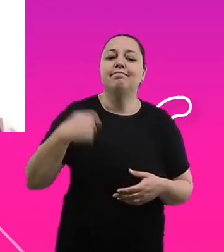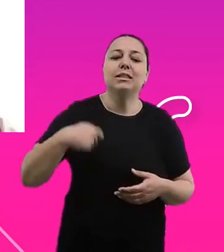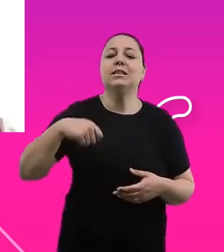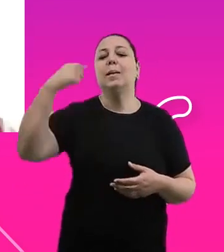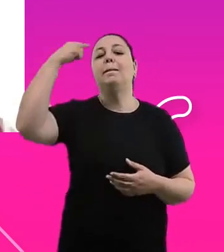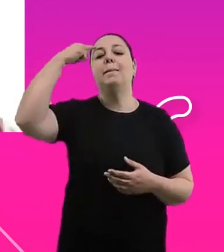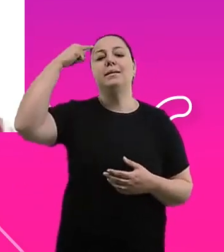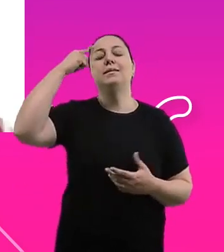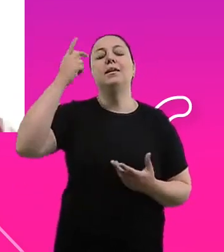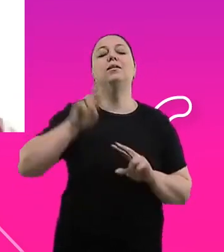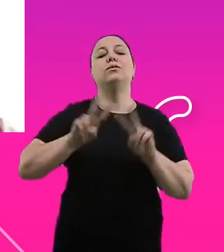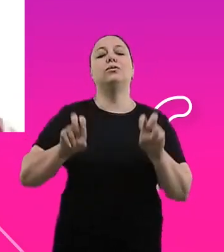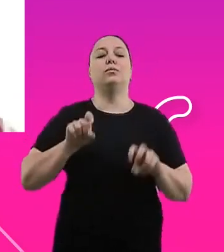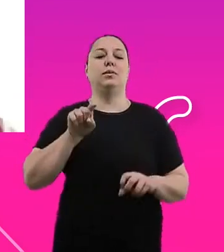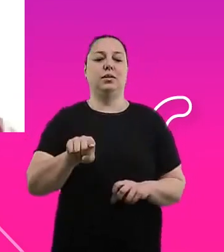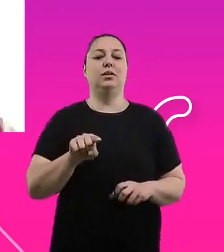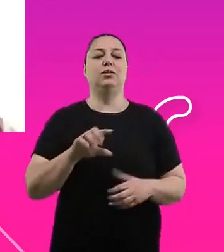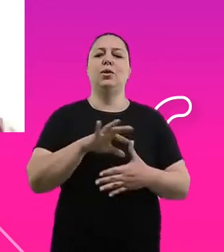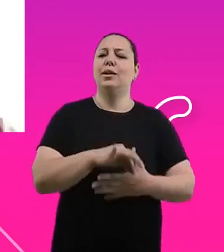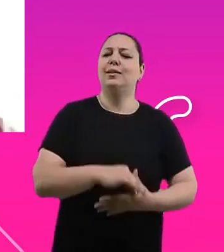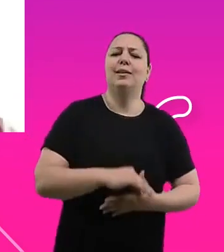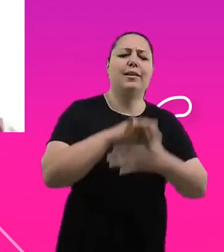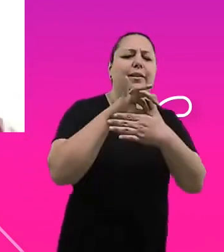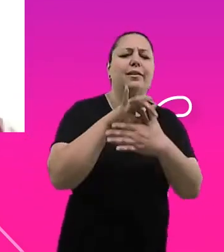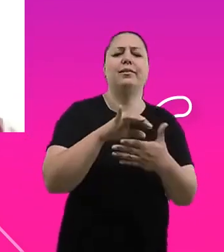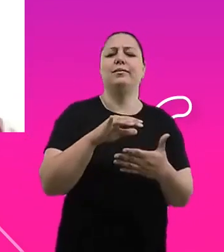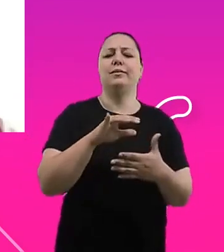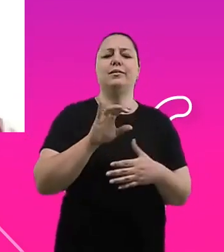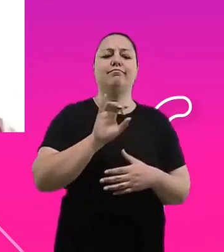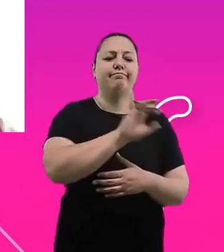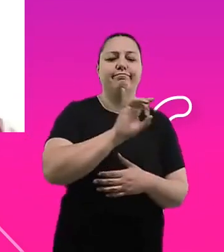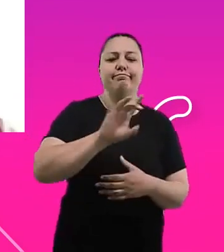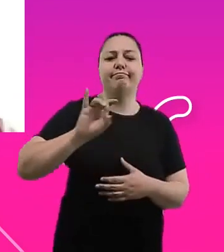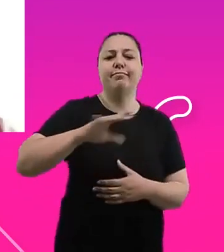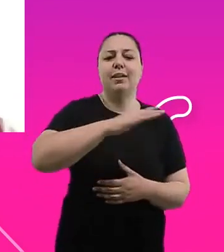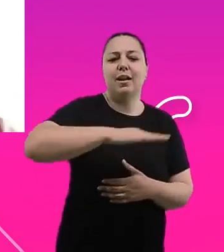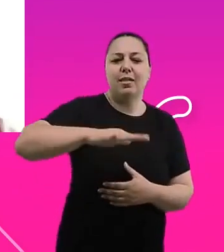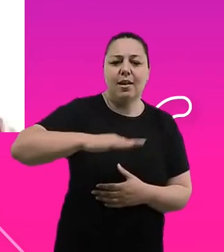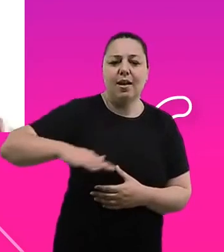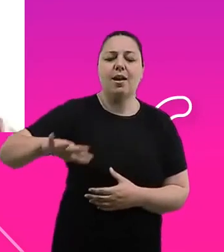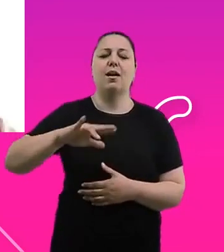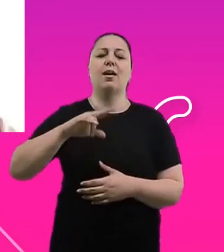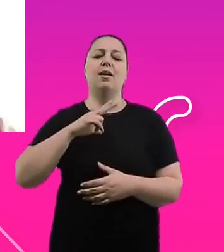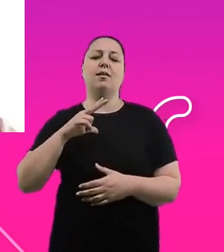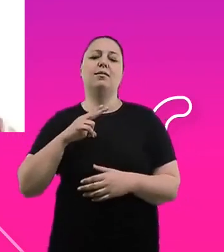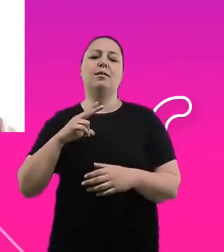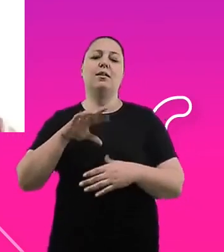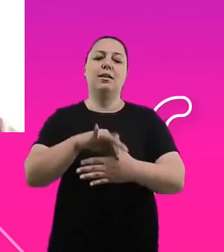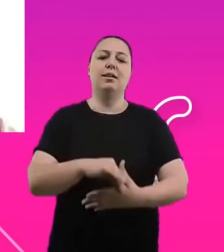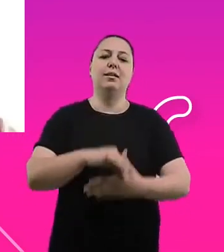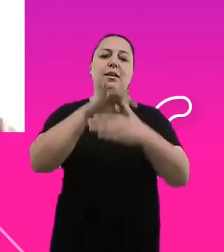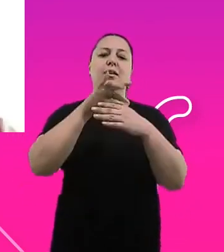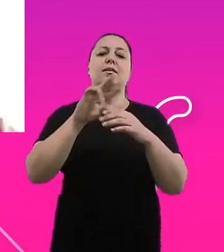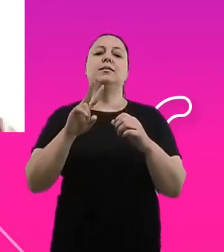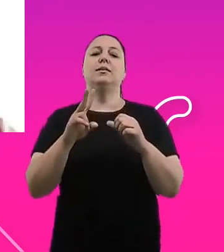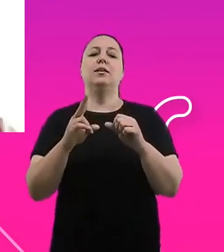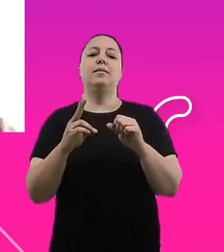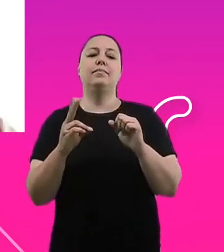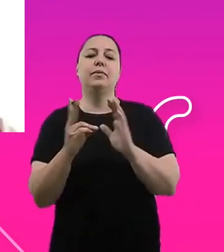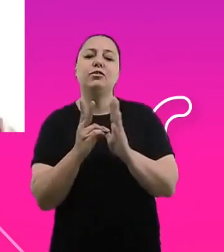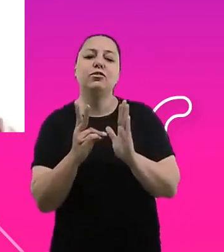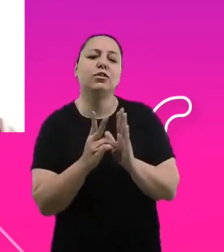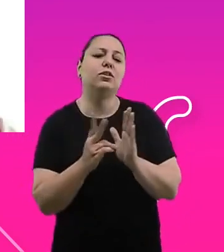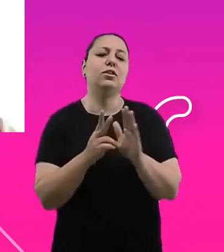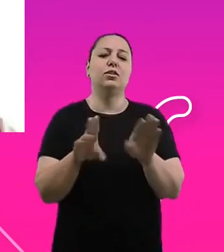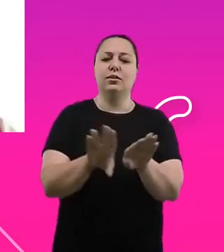de liderança do MST, a gente, sabe, lideranças indígenas que viraram referência pelo simples fato de não ser a gente, assim, né,